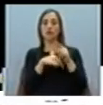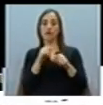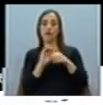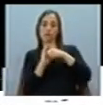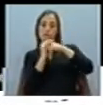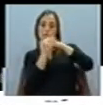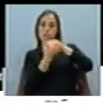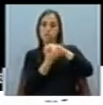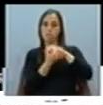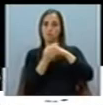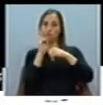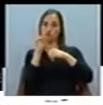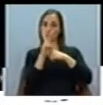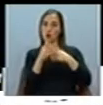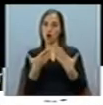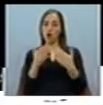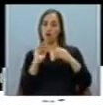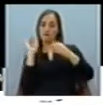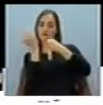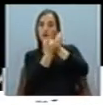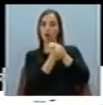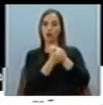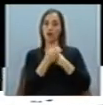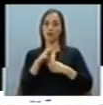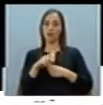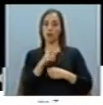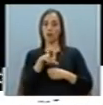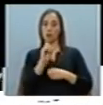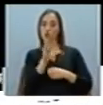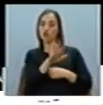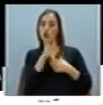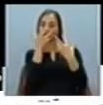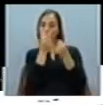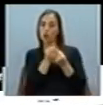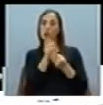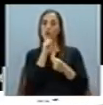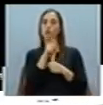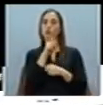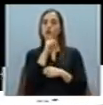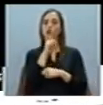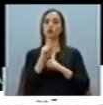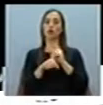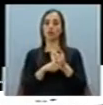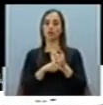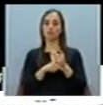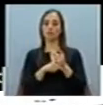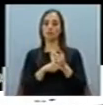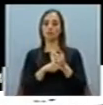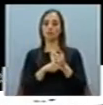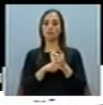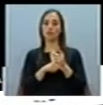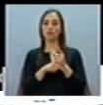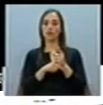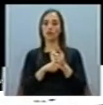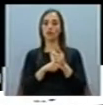aquela crosta que nós estamos a ver hoje em Mercúrio, sobretudo nas zonas mais escuras, é muito provavelmente parte da crosta